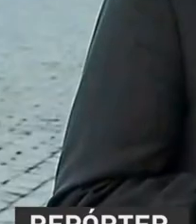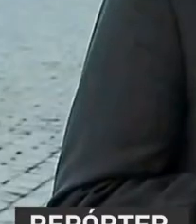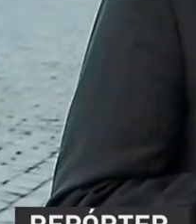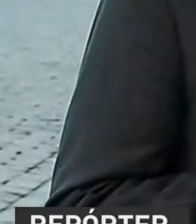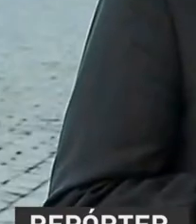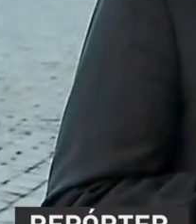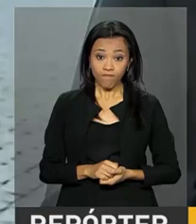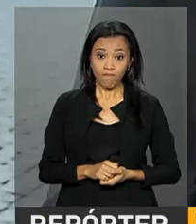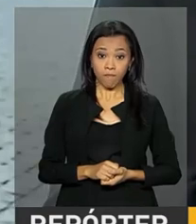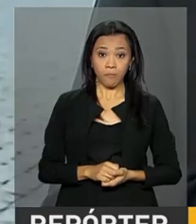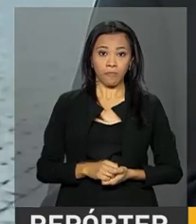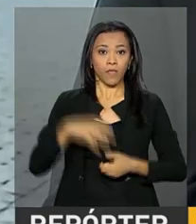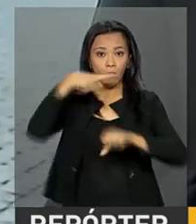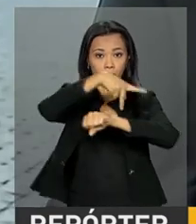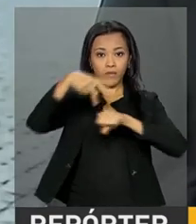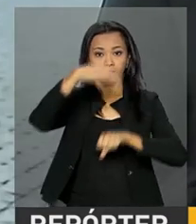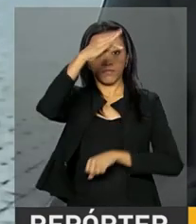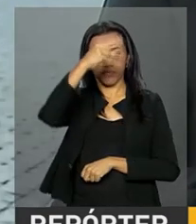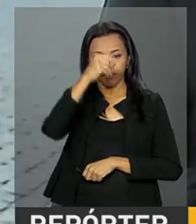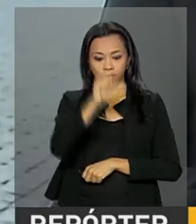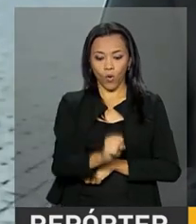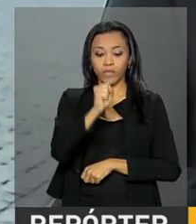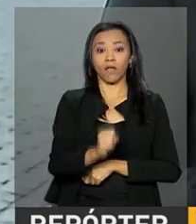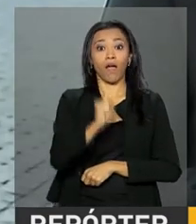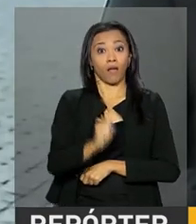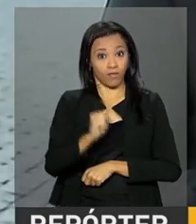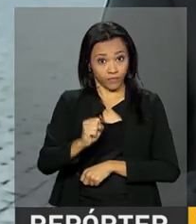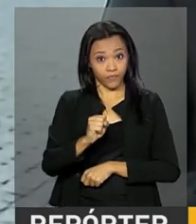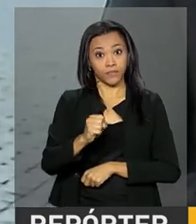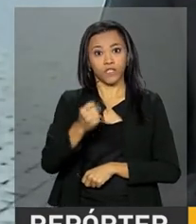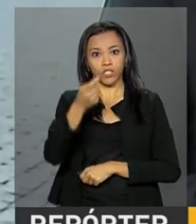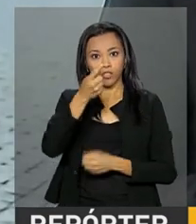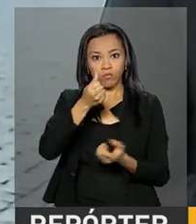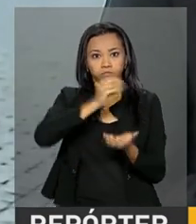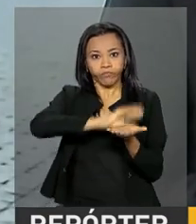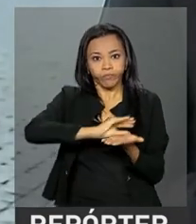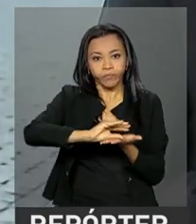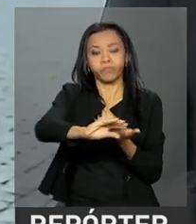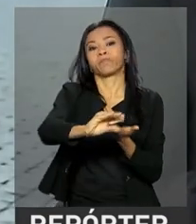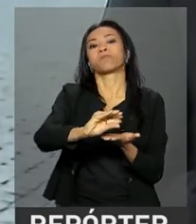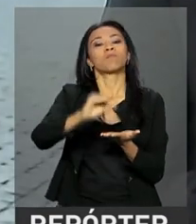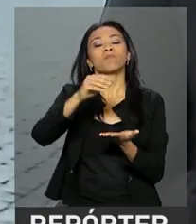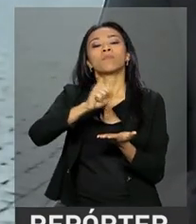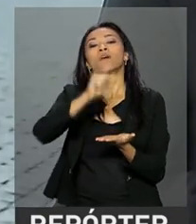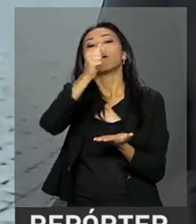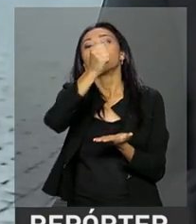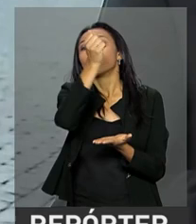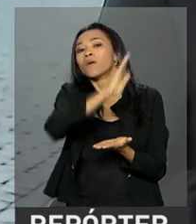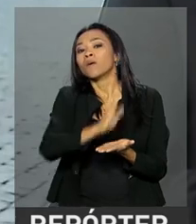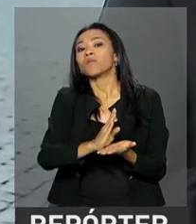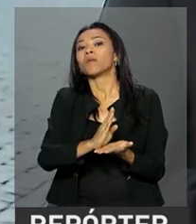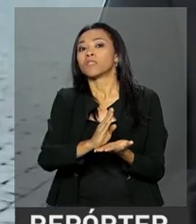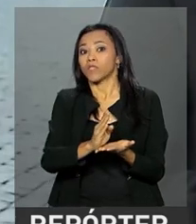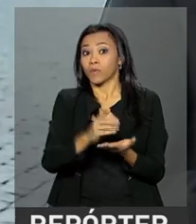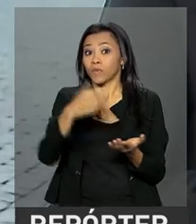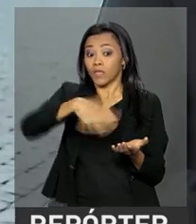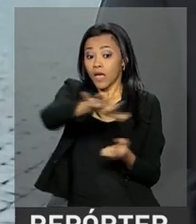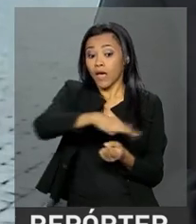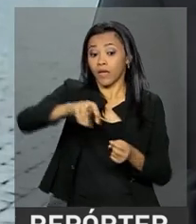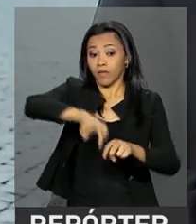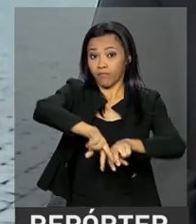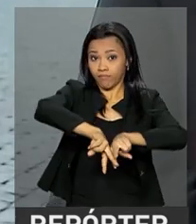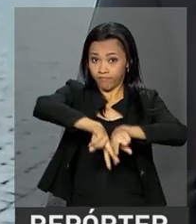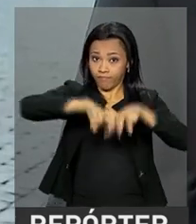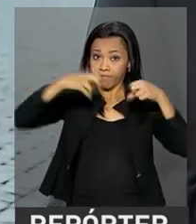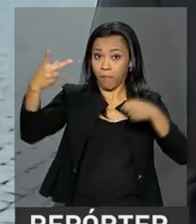A Noruega é o 8º país em volume de investimentos estrangeiros diretos na economia brasileira. O setor de petróleo e